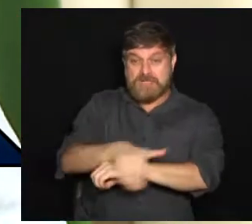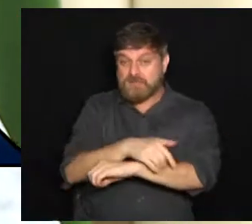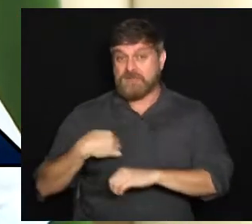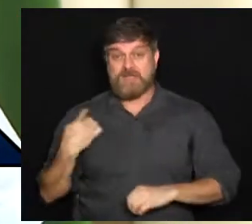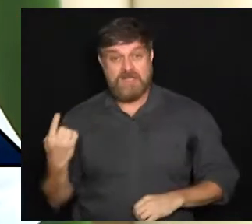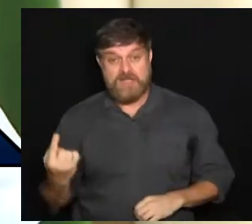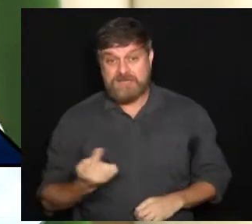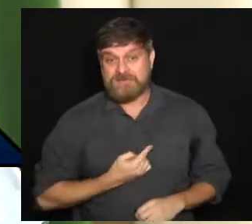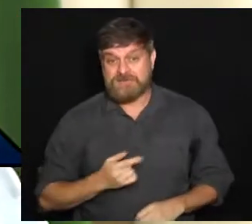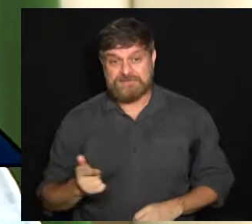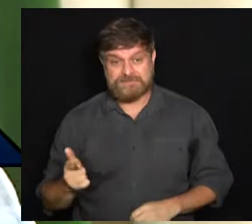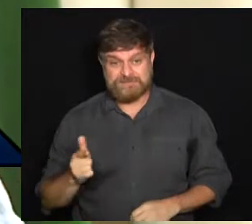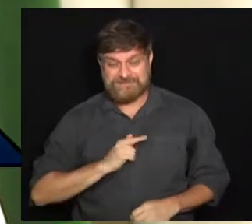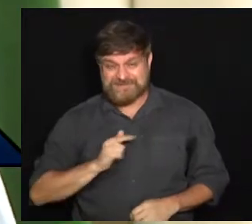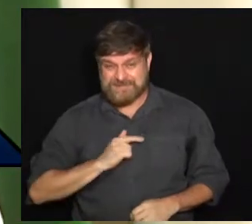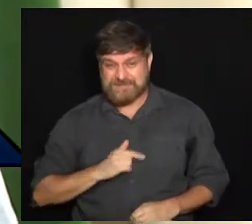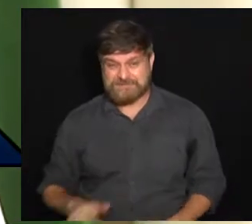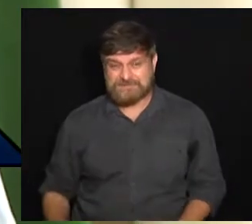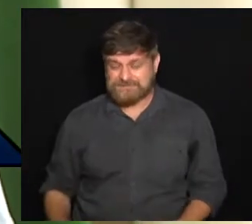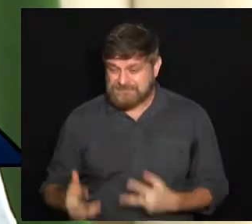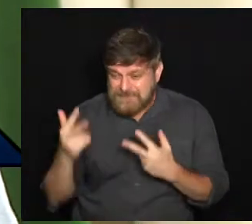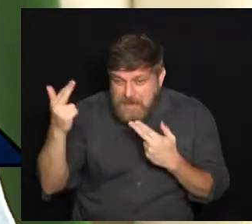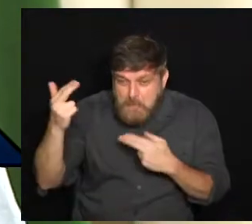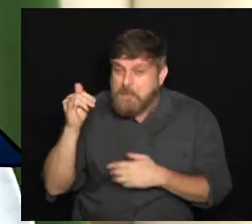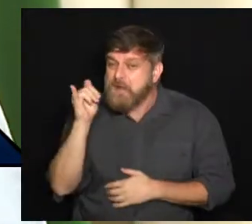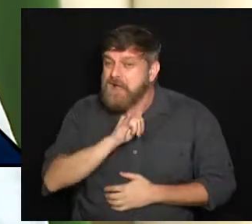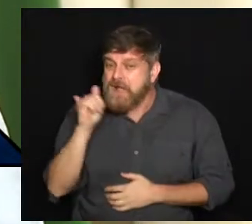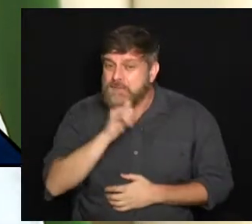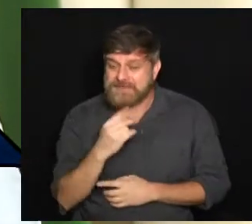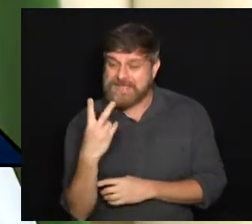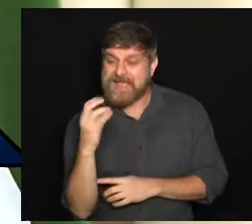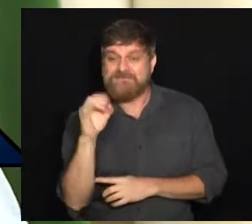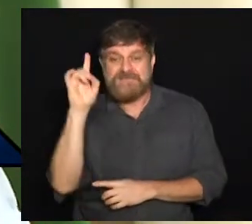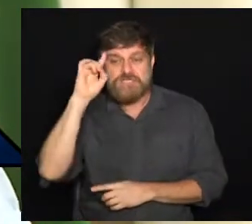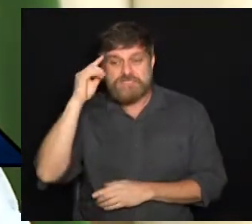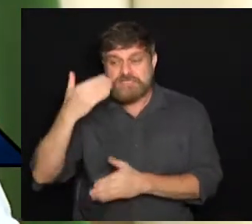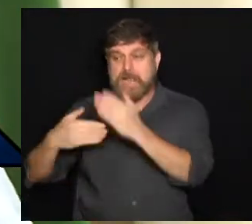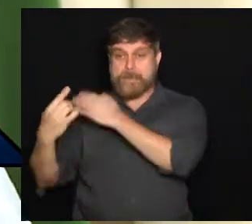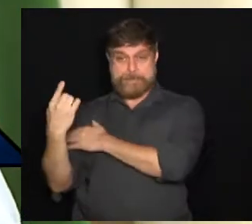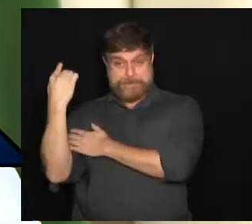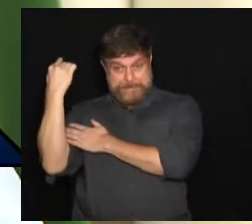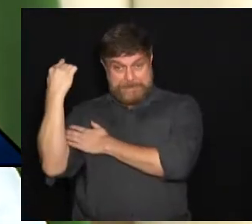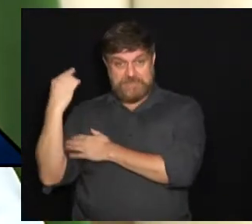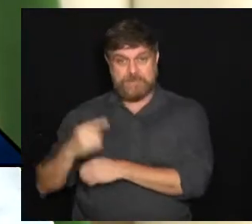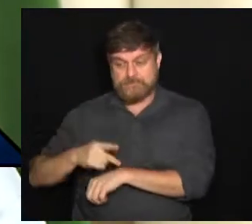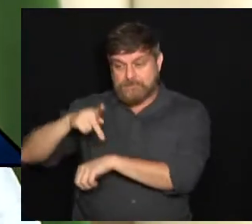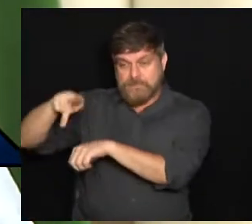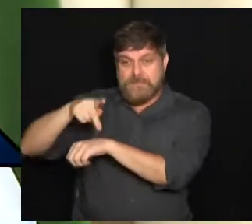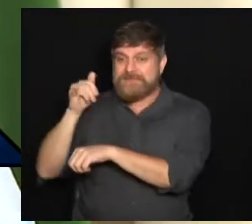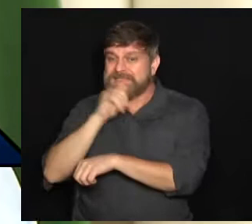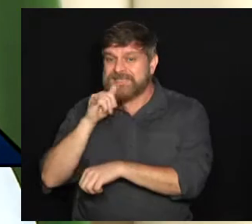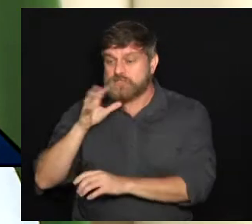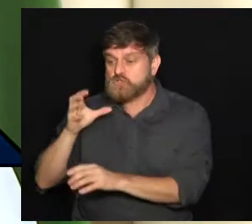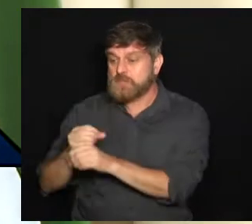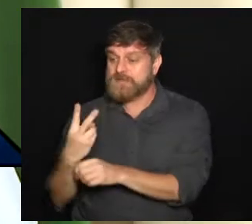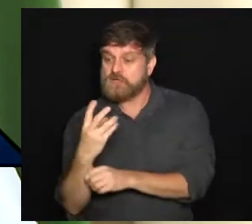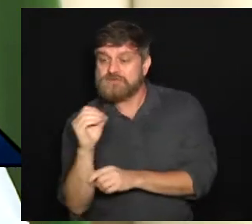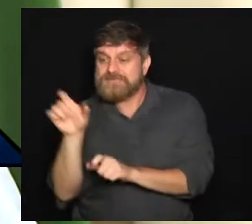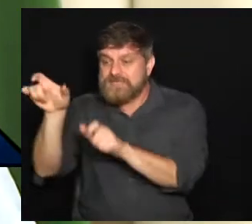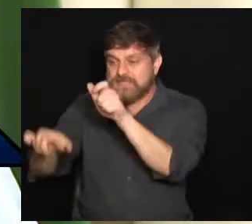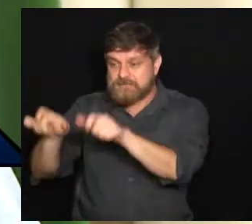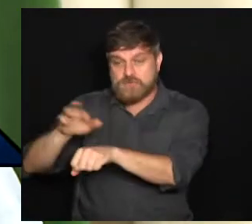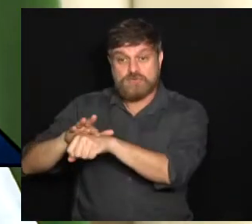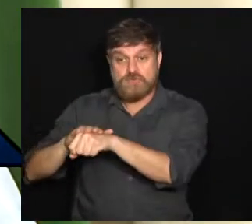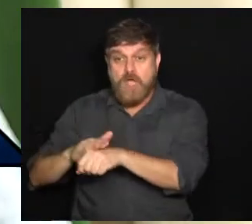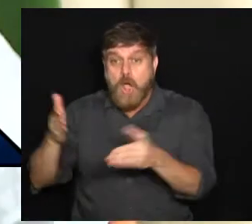estamos exatamente na posição em que a Itália estava há 20 dias atrás. Há 20 dias atrás, a Itália tinha 200 casos, feito o Brasil tem hoje.